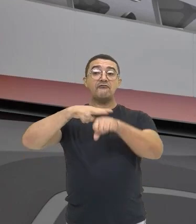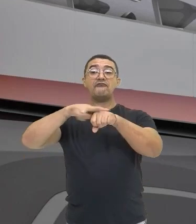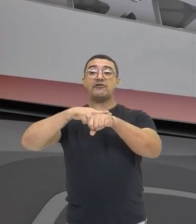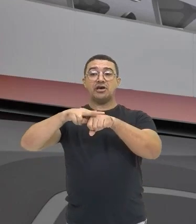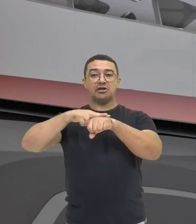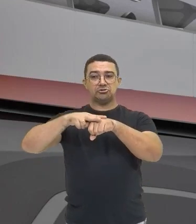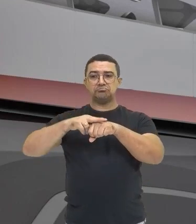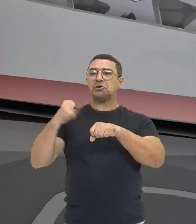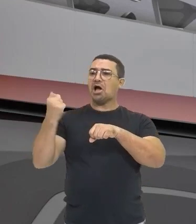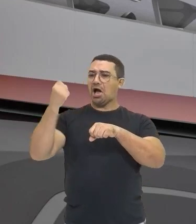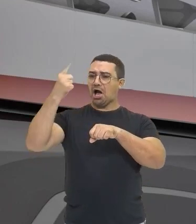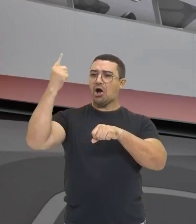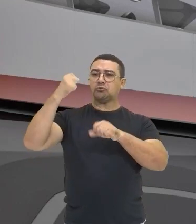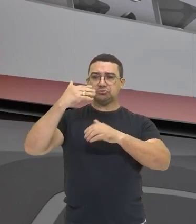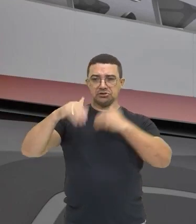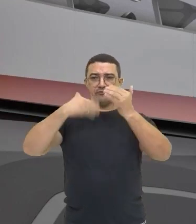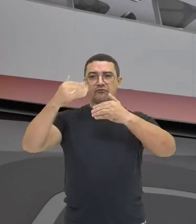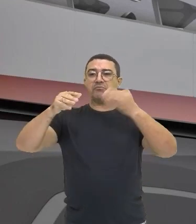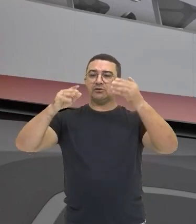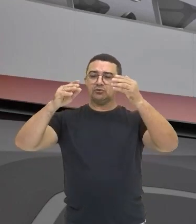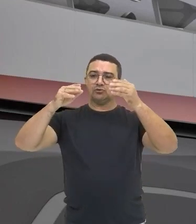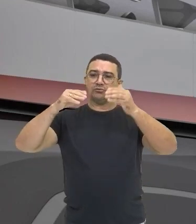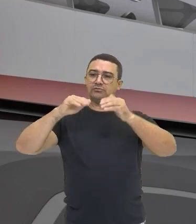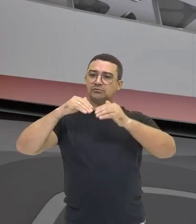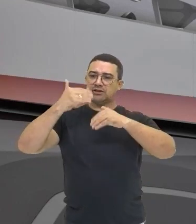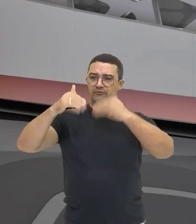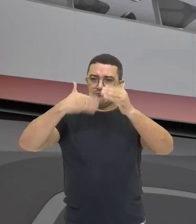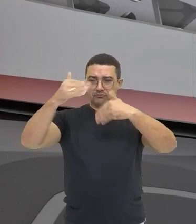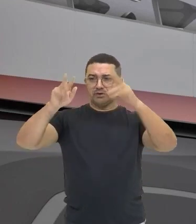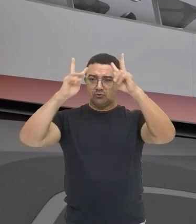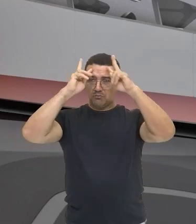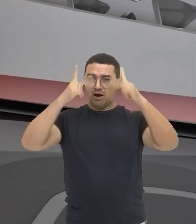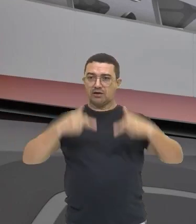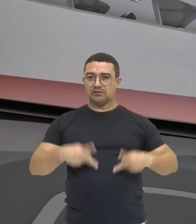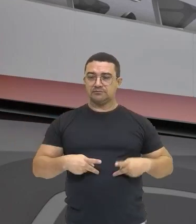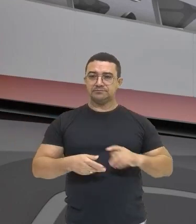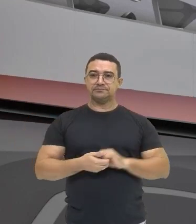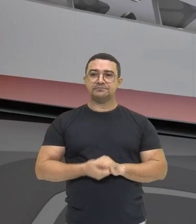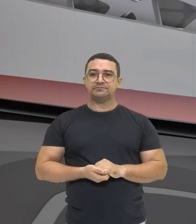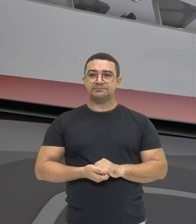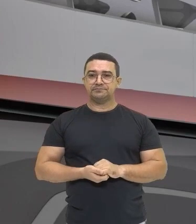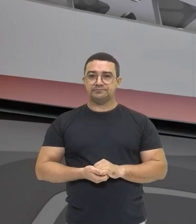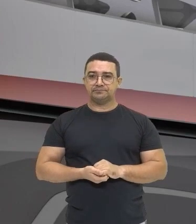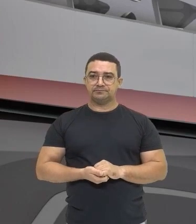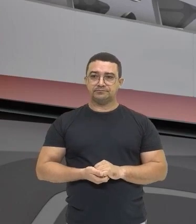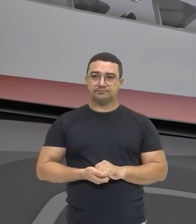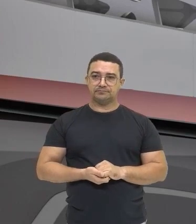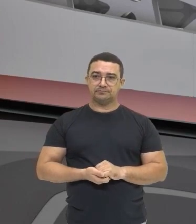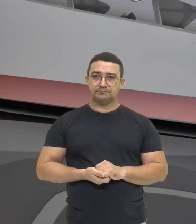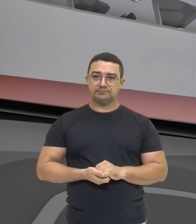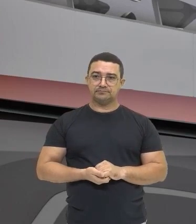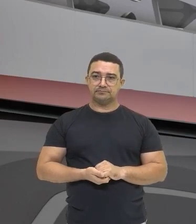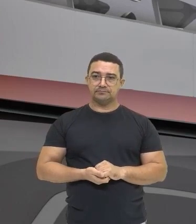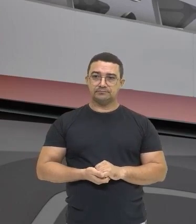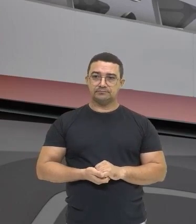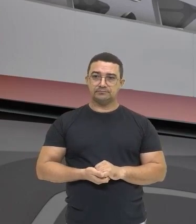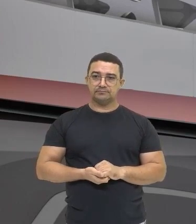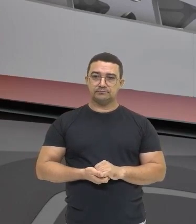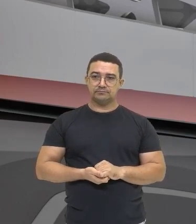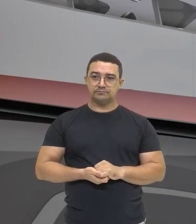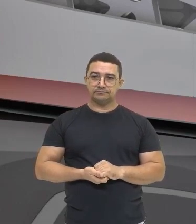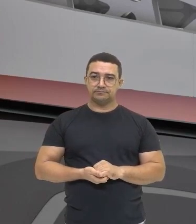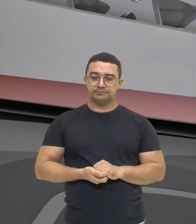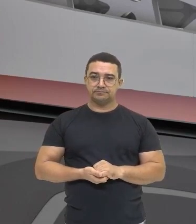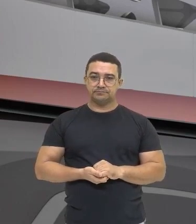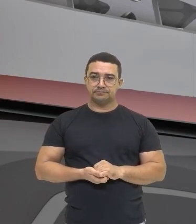também, destaque também para a Rússia, para o México, dentre outros, certo? E temos os países com IDH